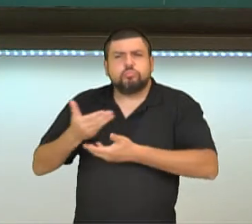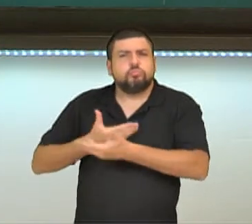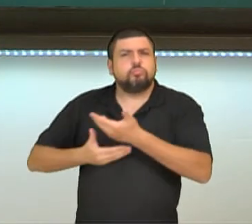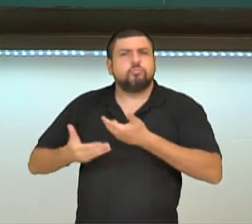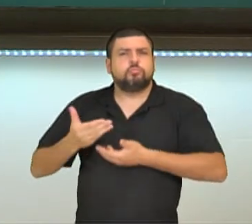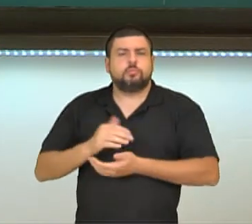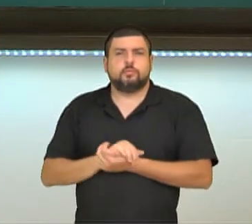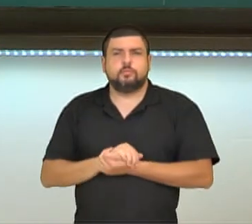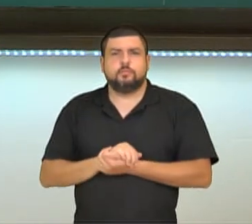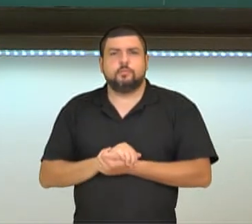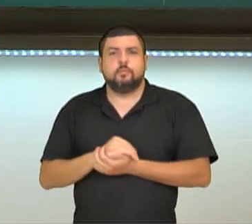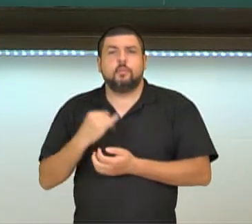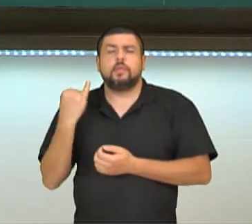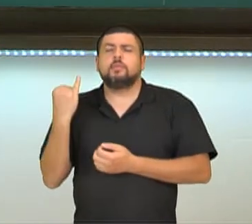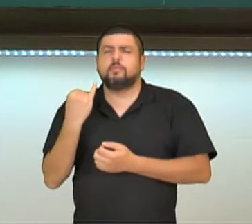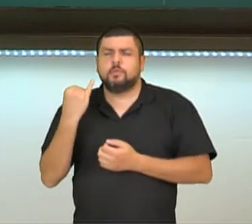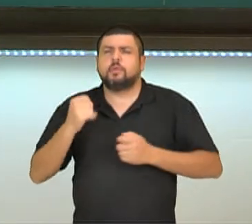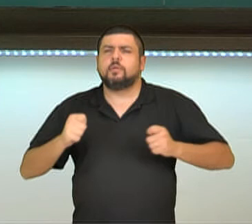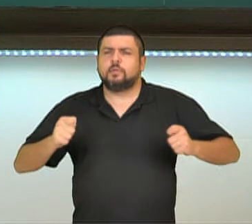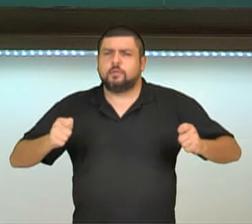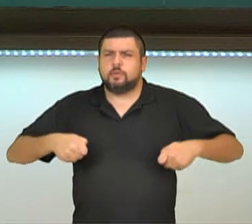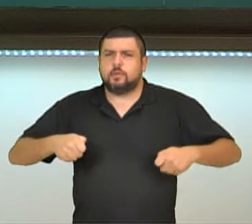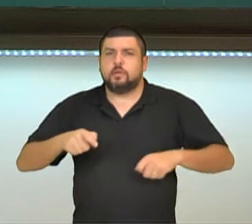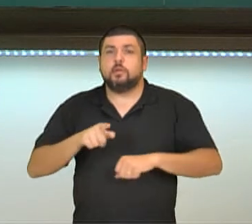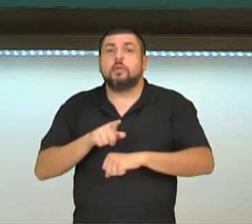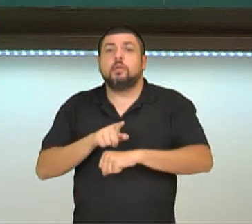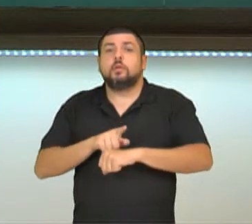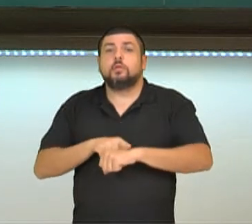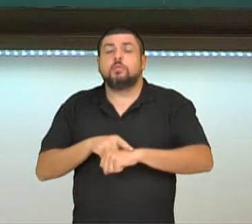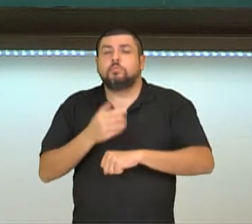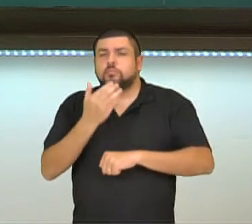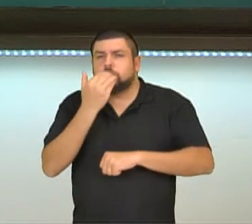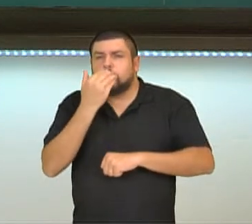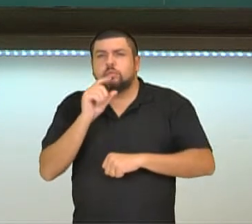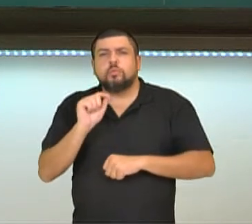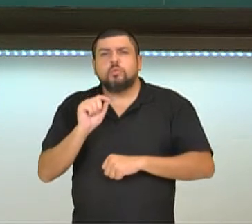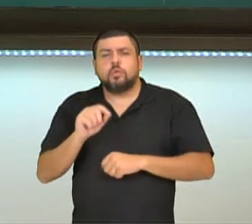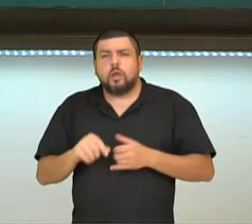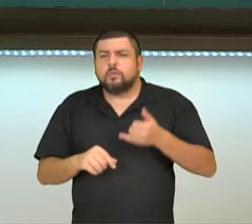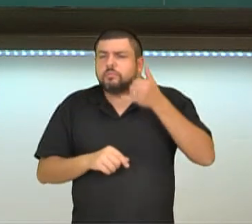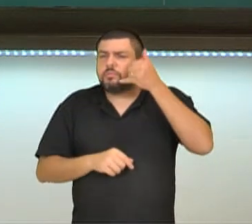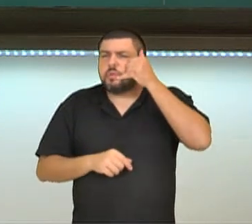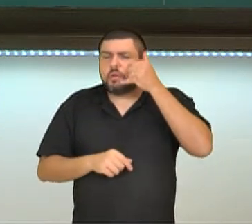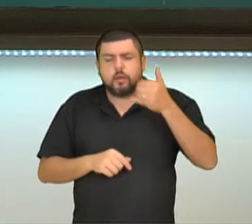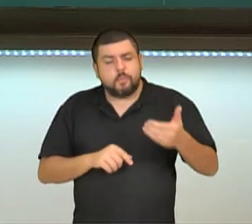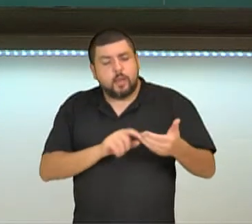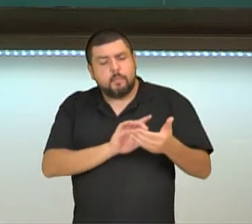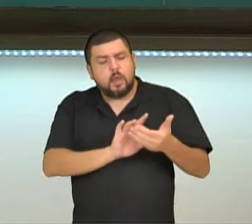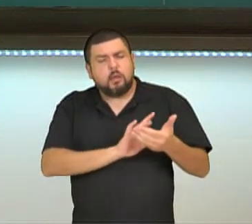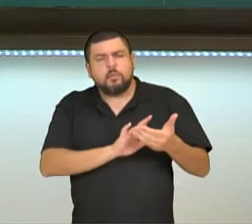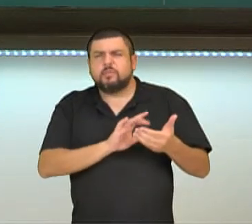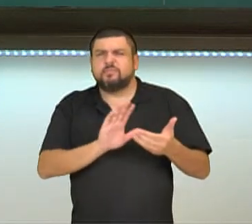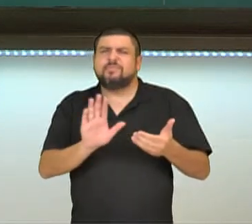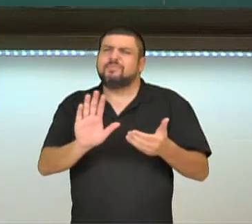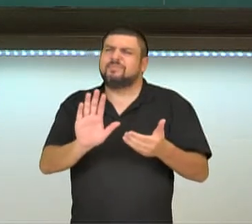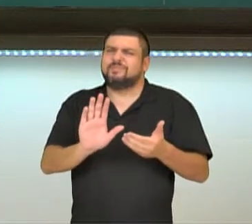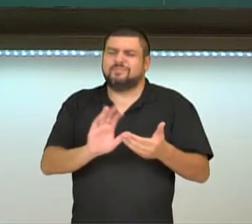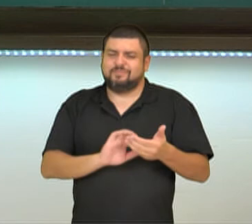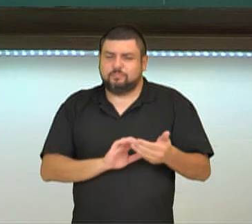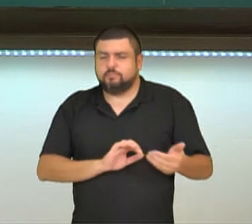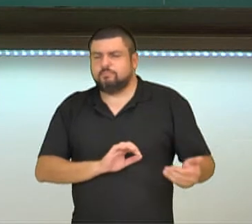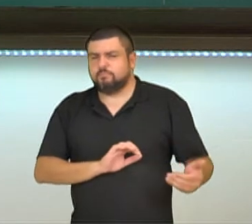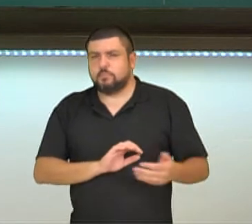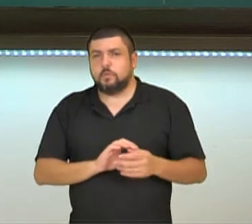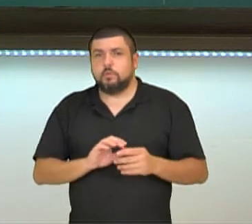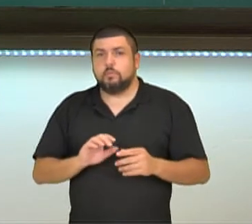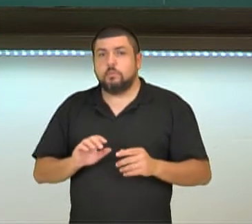importante, dá para fazer? No momento da refeição, não pega seu celular. No momento da refeição, deixa a TV do